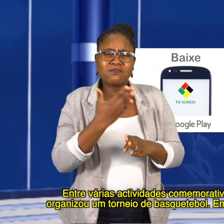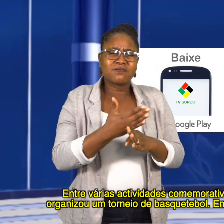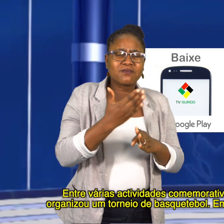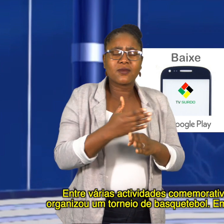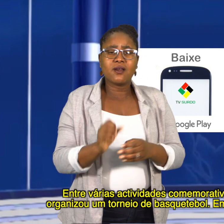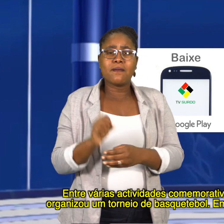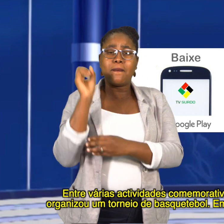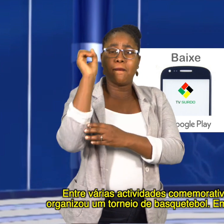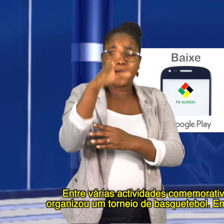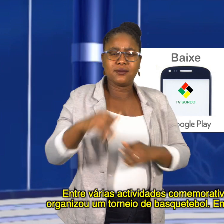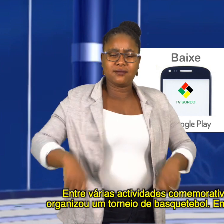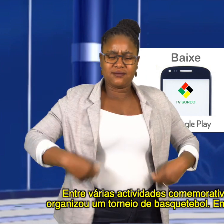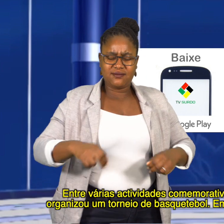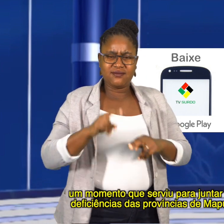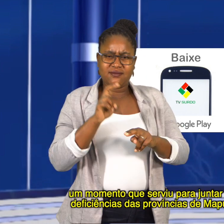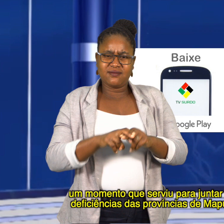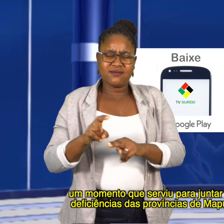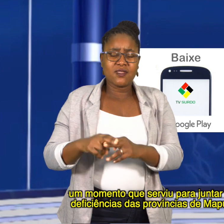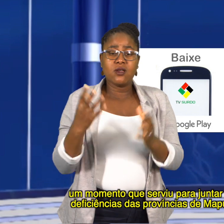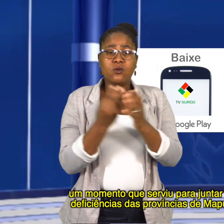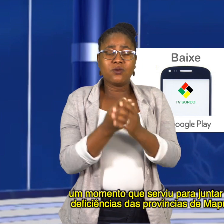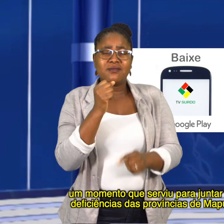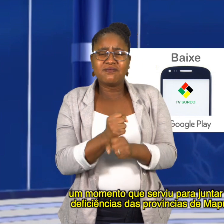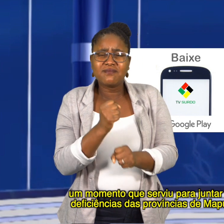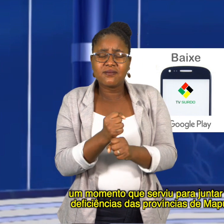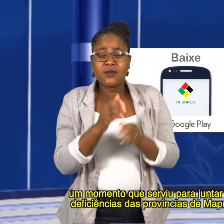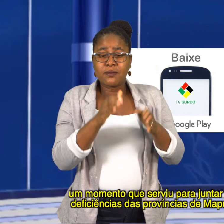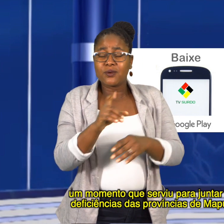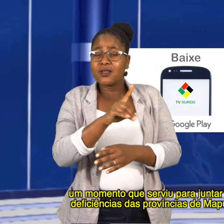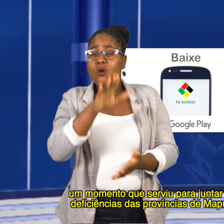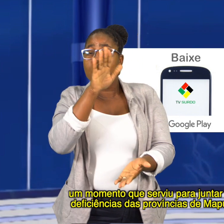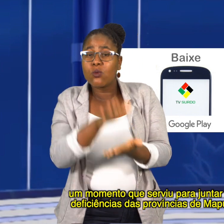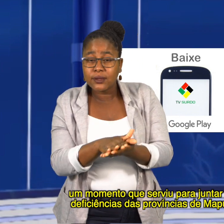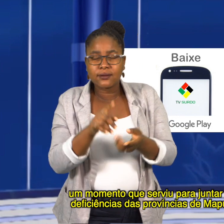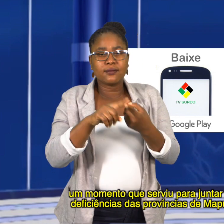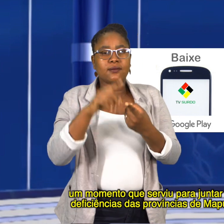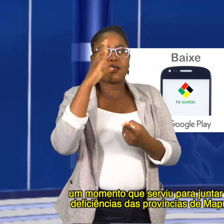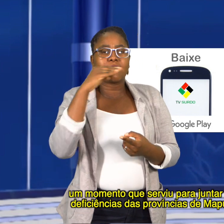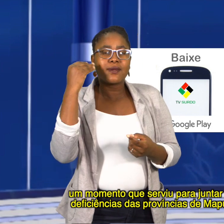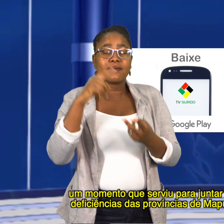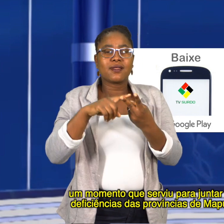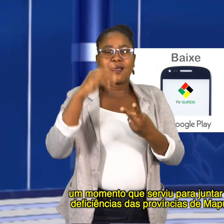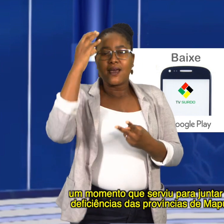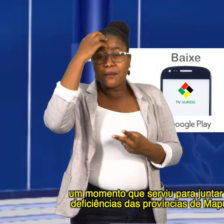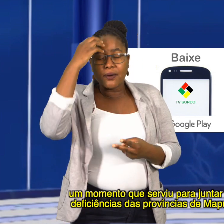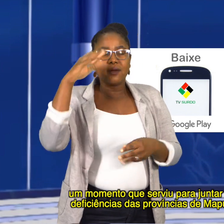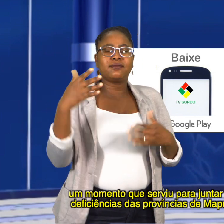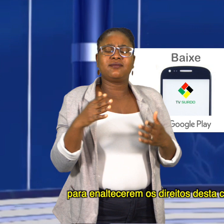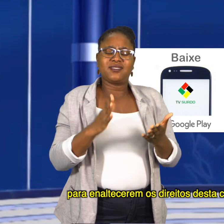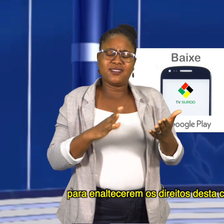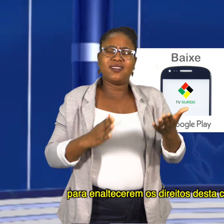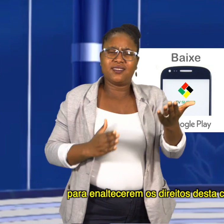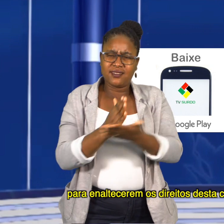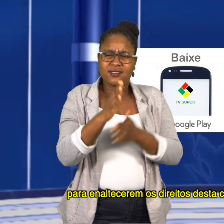basquetebol em cadeira de rodas, um momento que serviu para juntar pessoas com deficiência das províncias de Maputo e